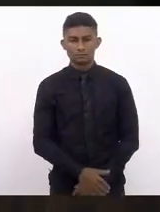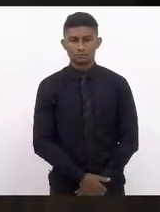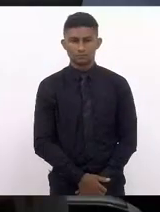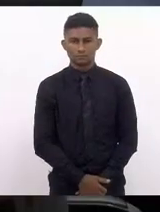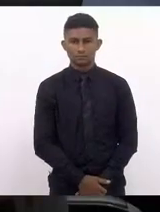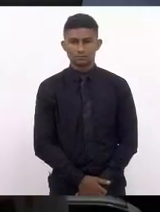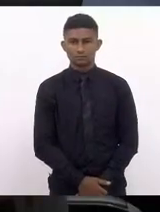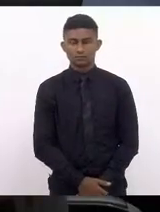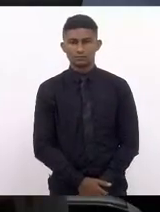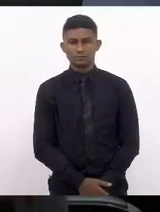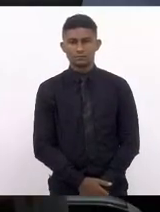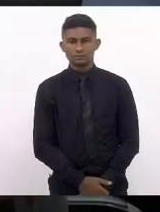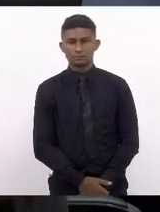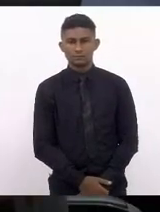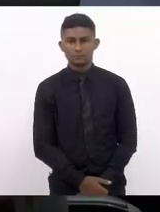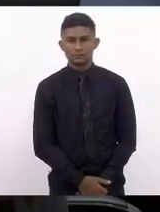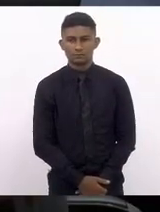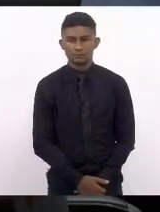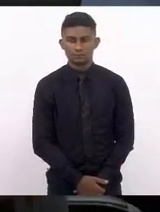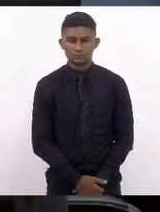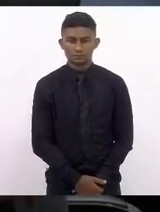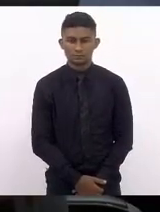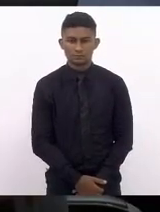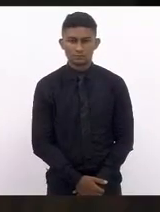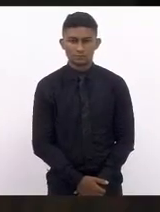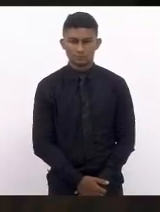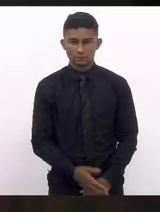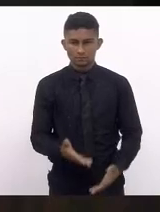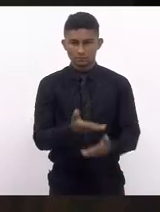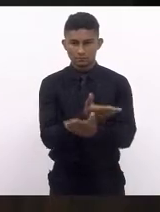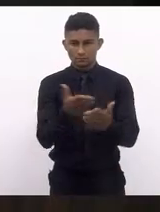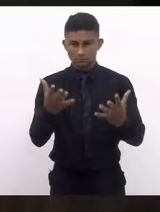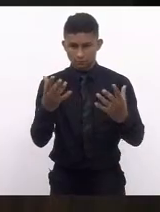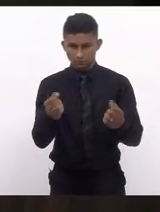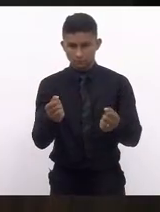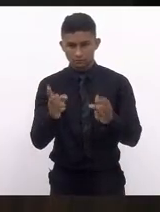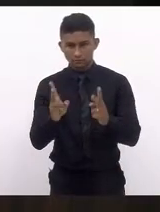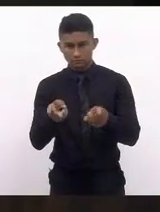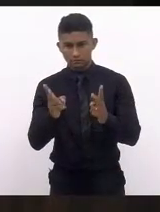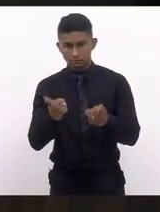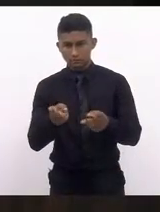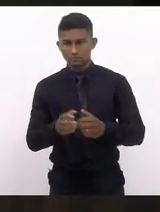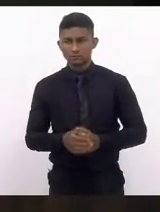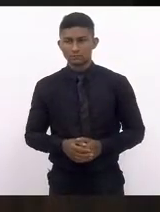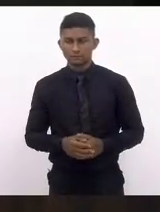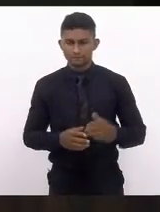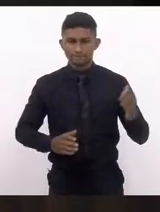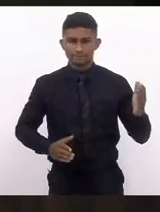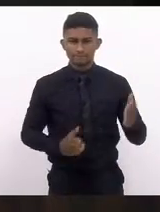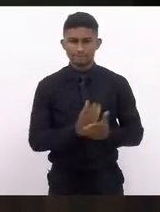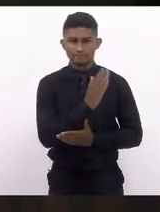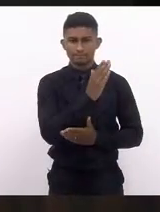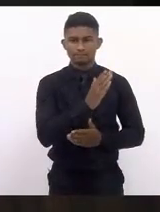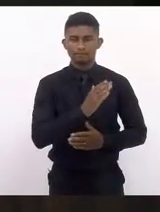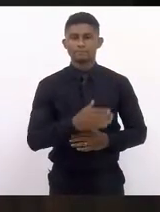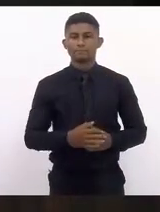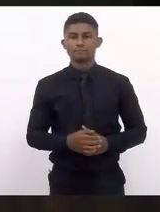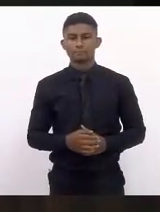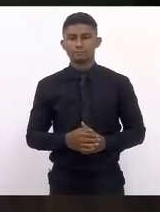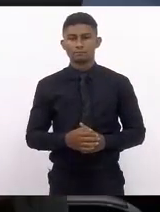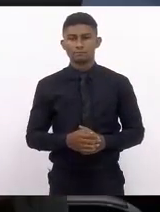e eu pedi para o final geração 70 presença de férias eu tive a prova ou permanecer Como estão aprovado vai